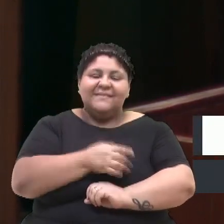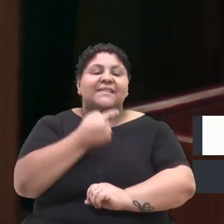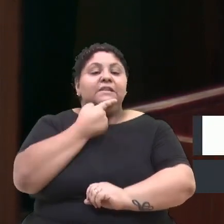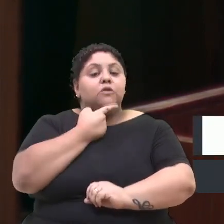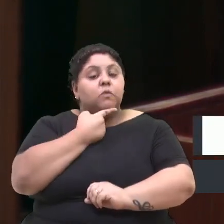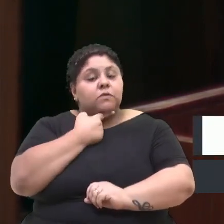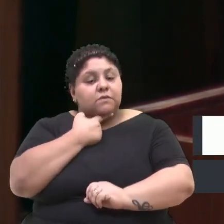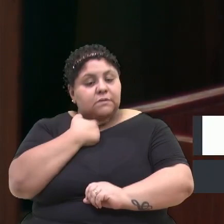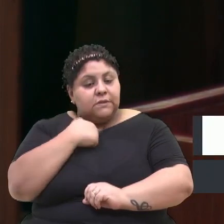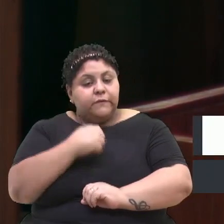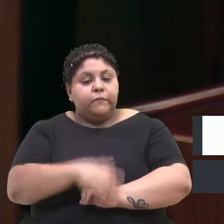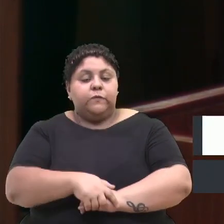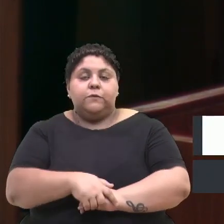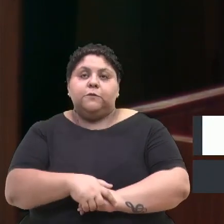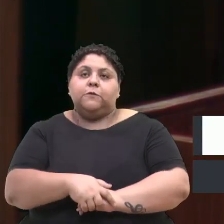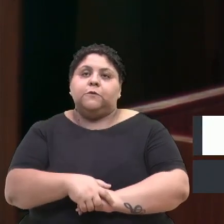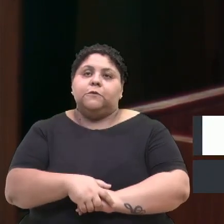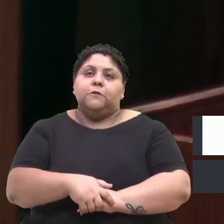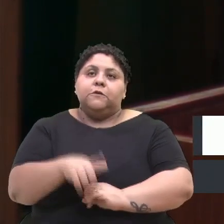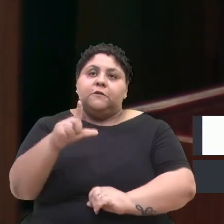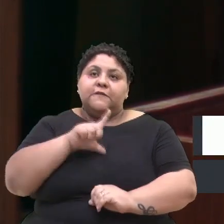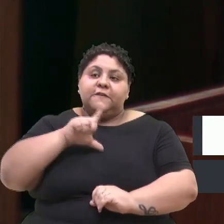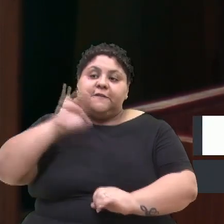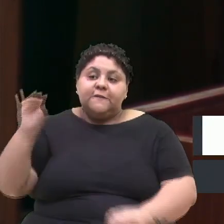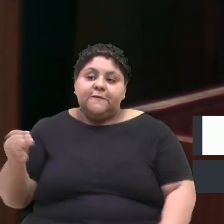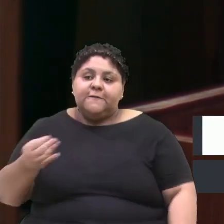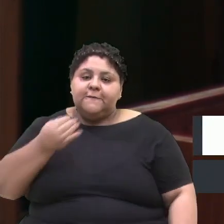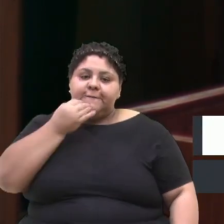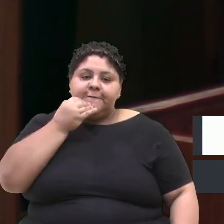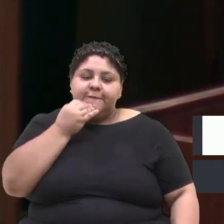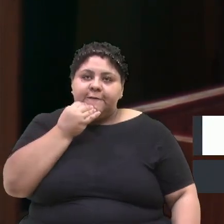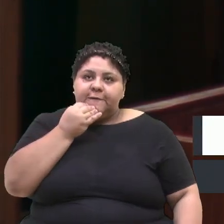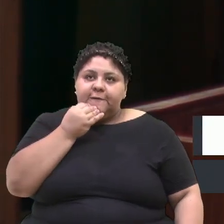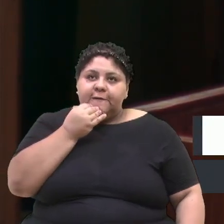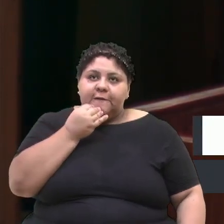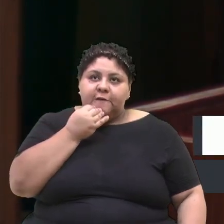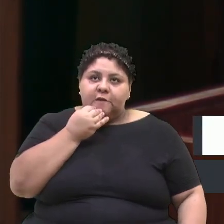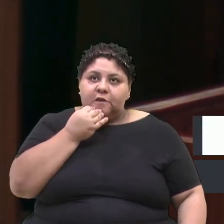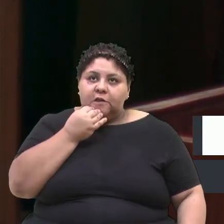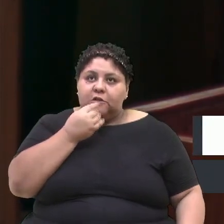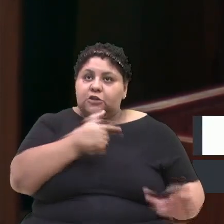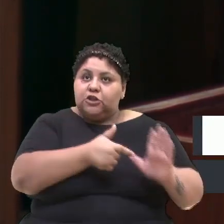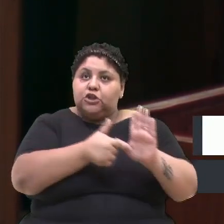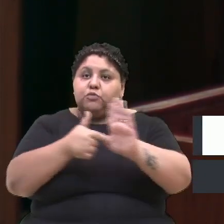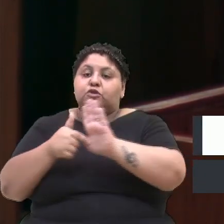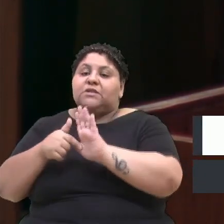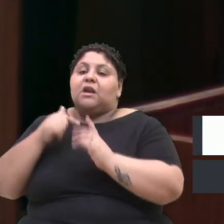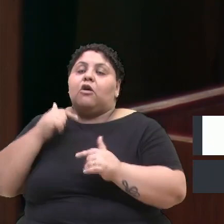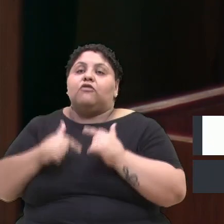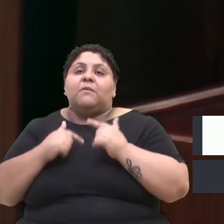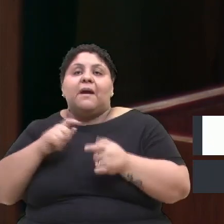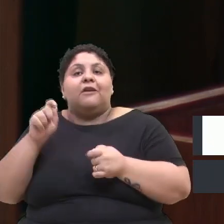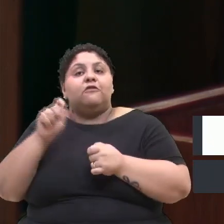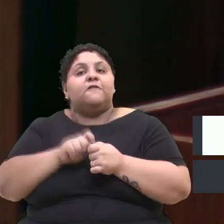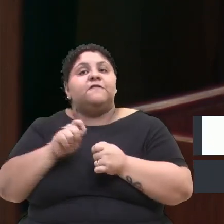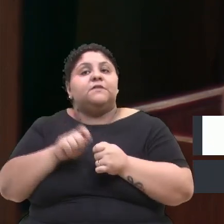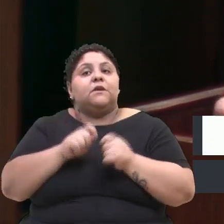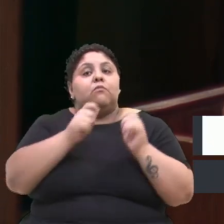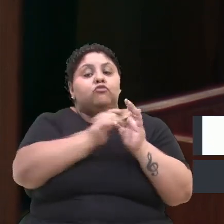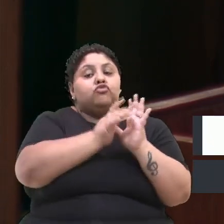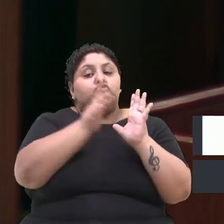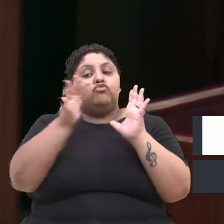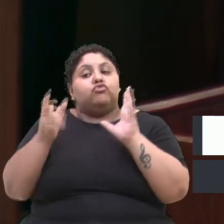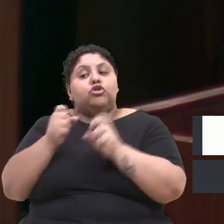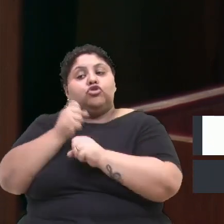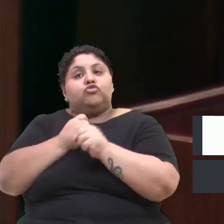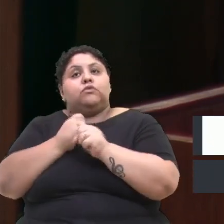de ter a oportunidade de prestar contas do nosso trabalho, daquilo que a gente faz, para aquele povo lá